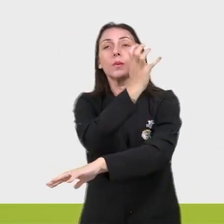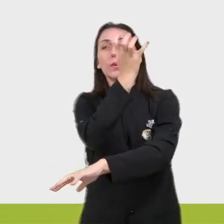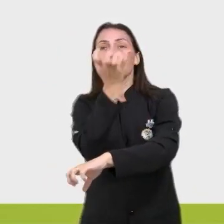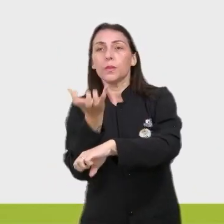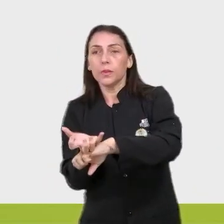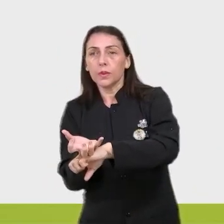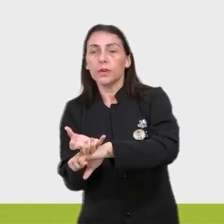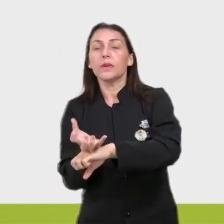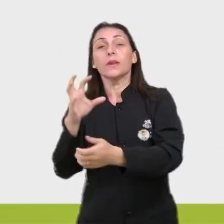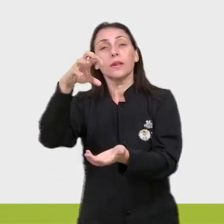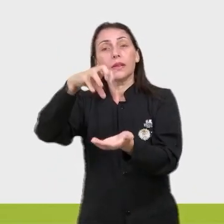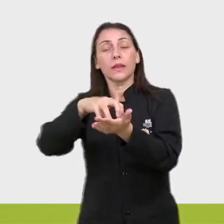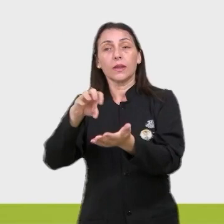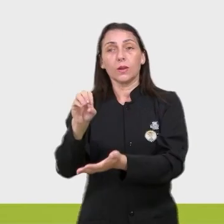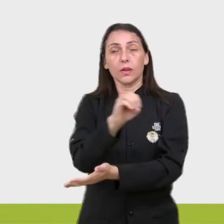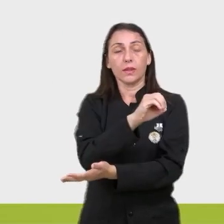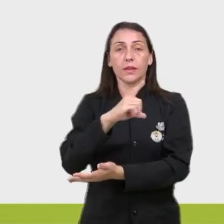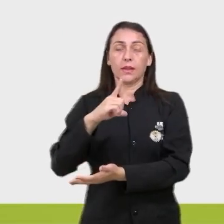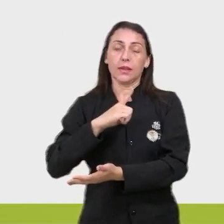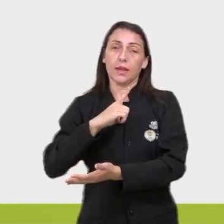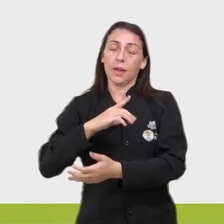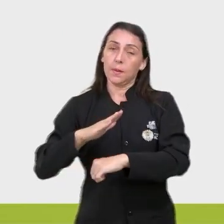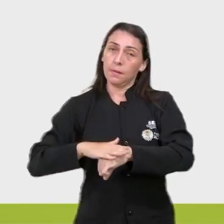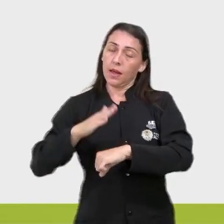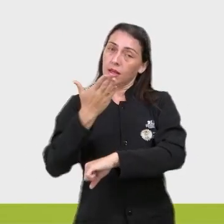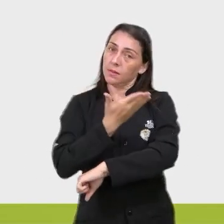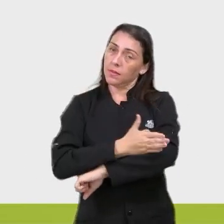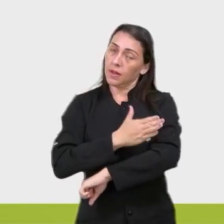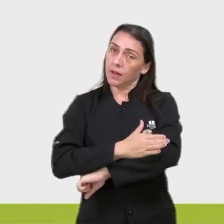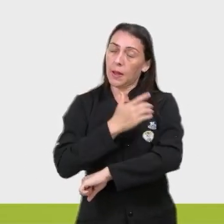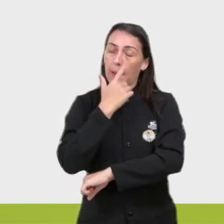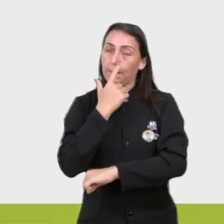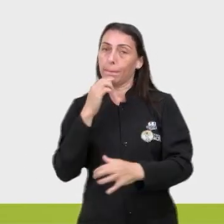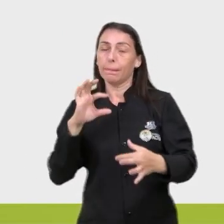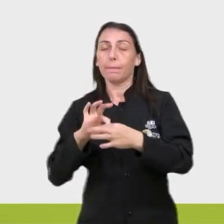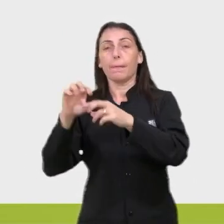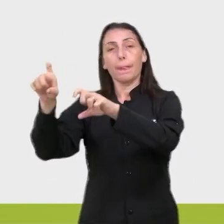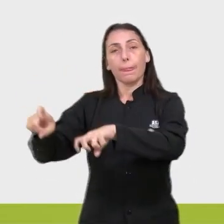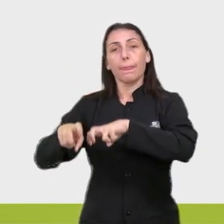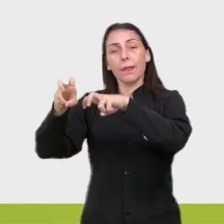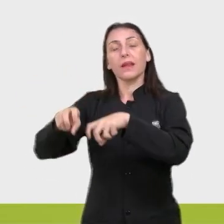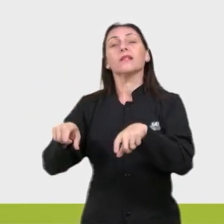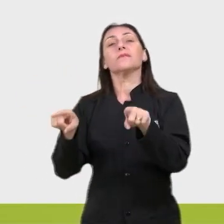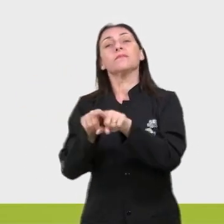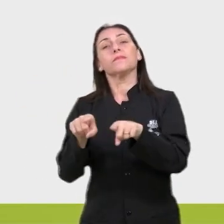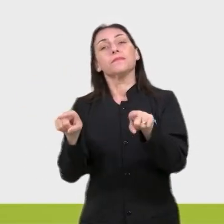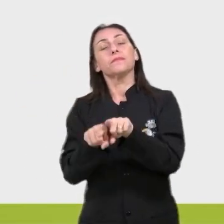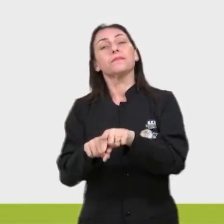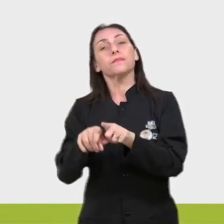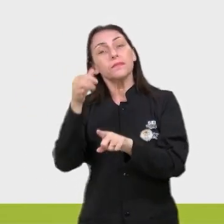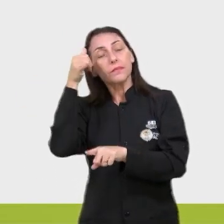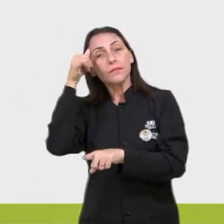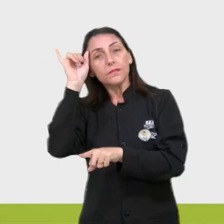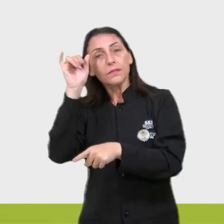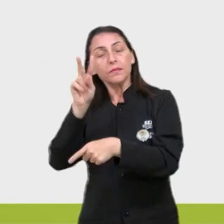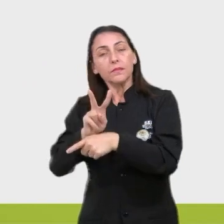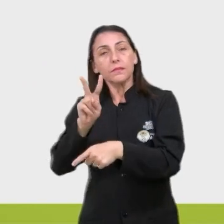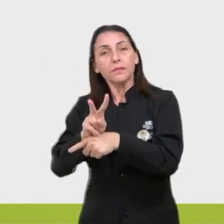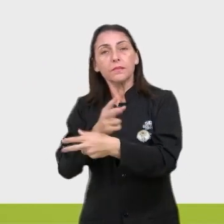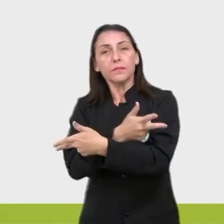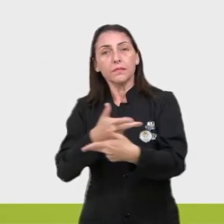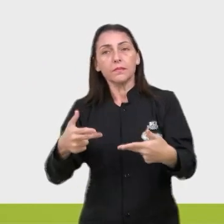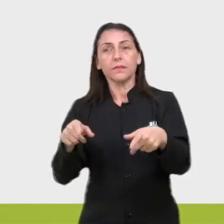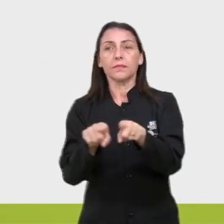parte do Centro-Oeste, é onde tem mais práticas ligadas tanto à agricultura quanto à pecuária, tá? Então, tem essa questão